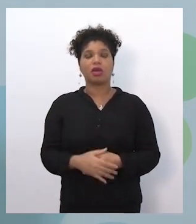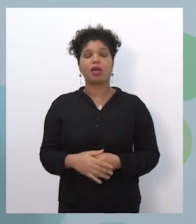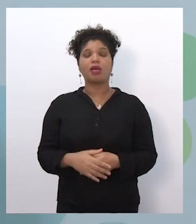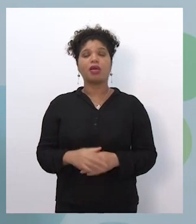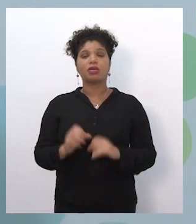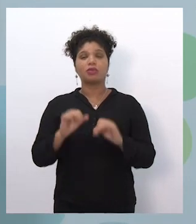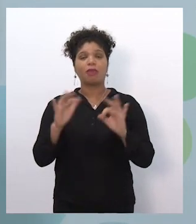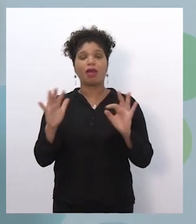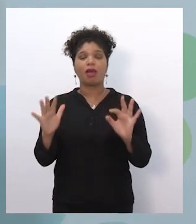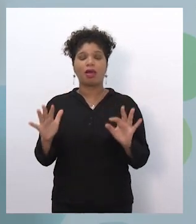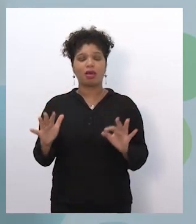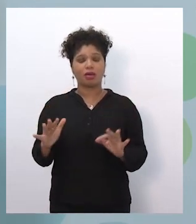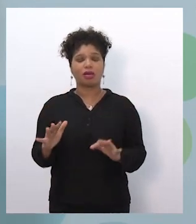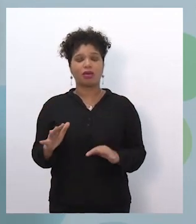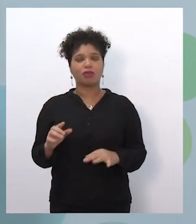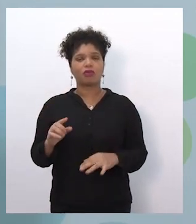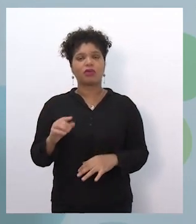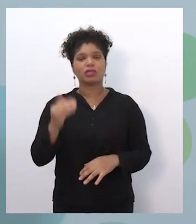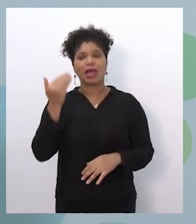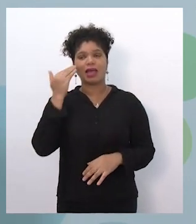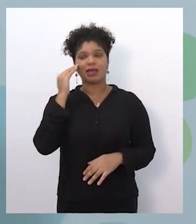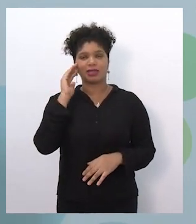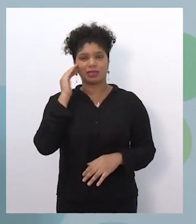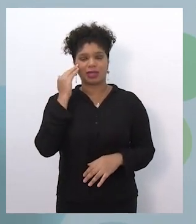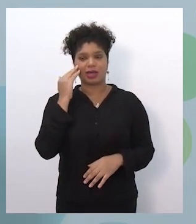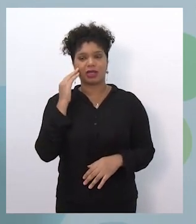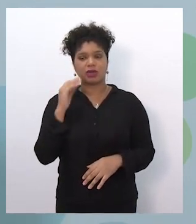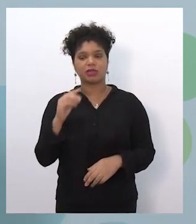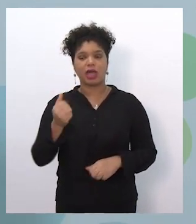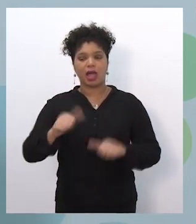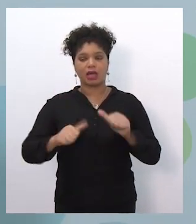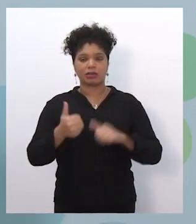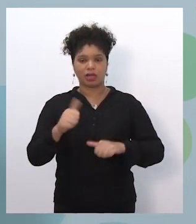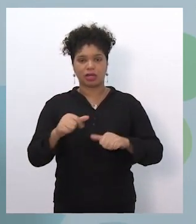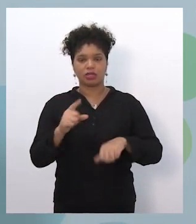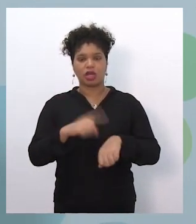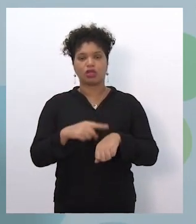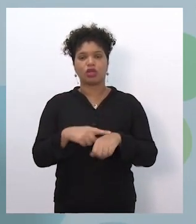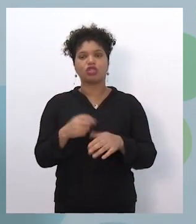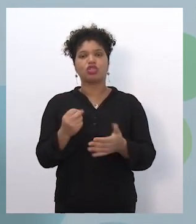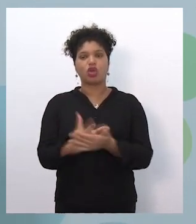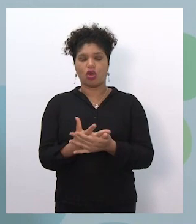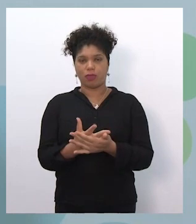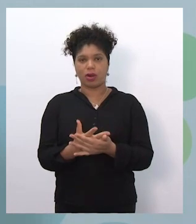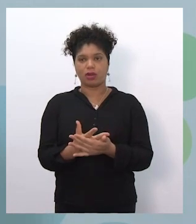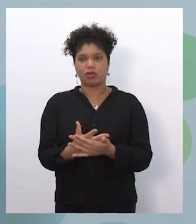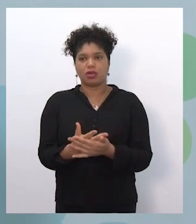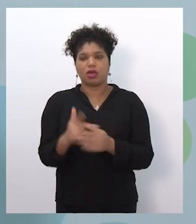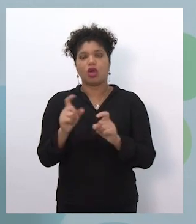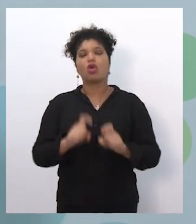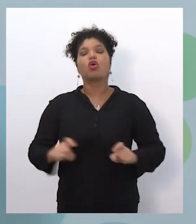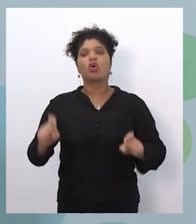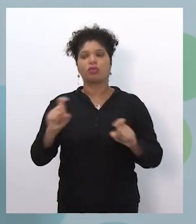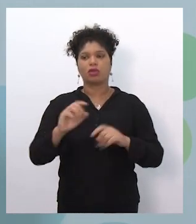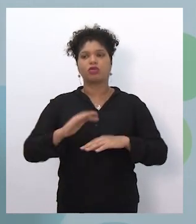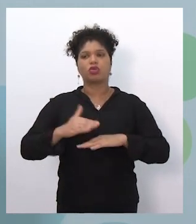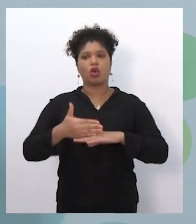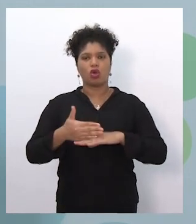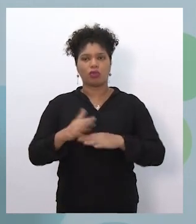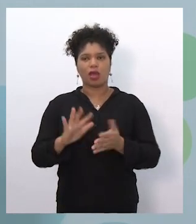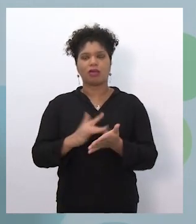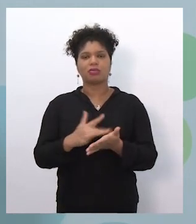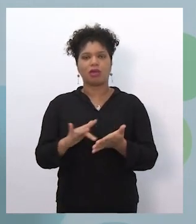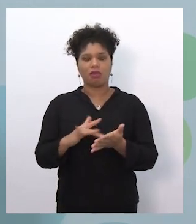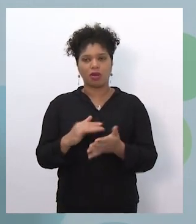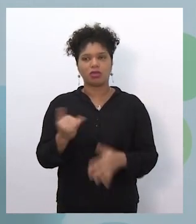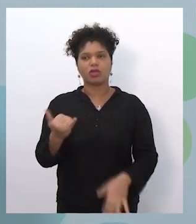claro para vocês o que é importante vocês analisarem na hora de fazer a compra do seu computador, do seu notebook, tablet, smartphone,